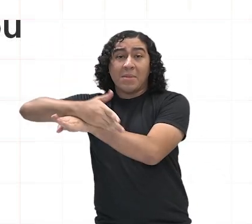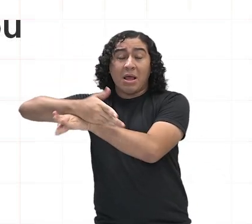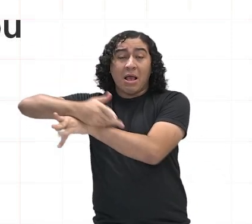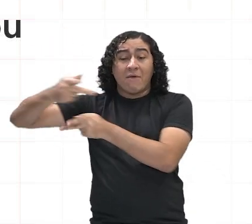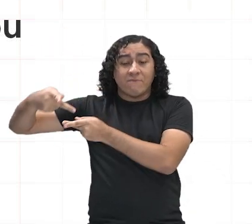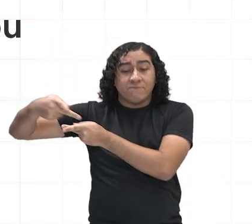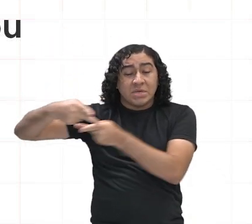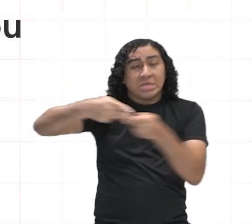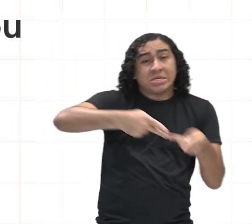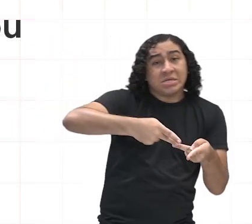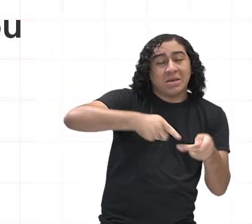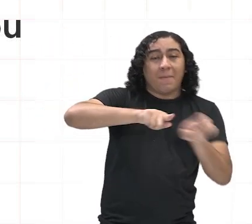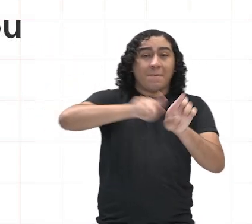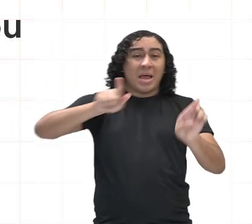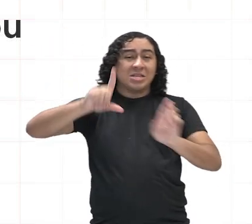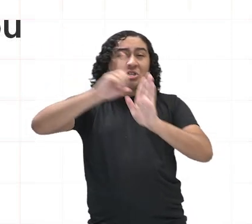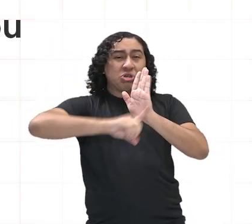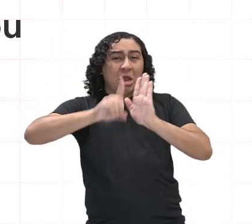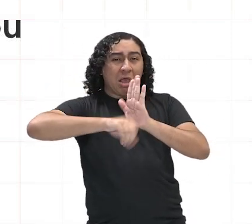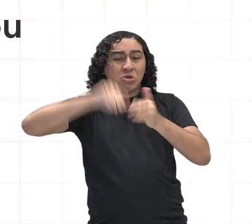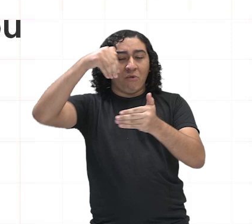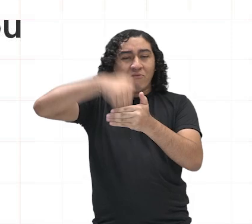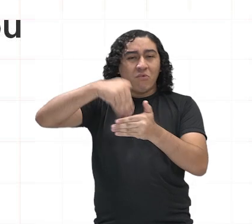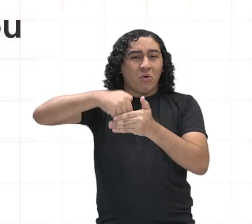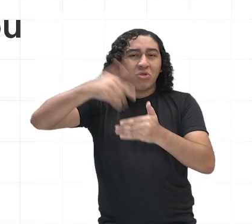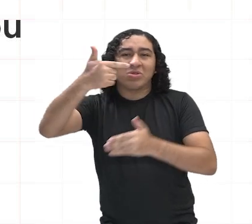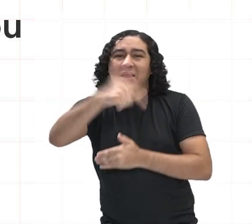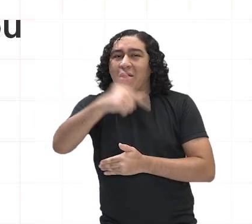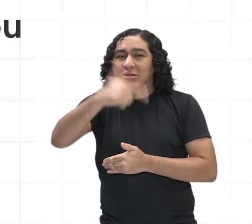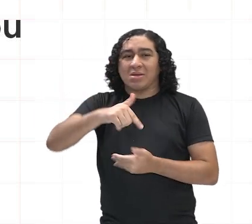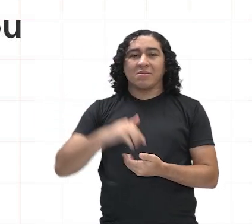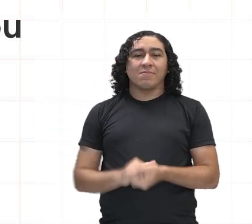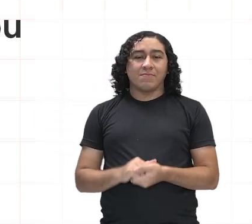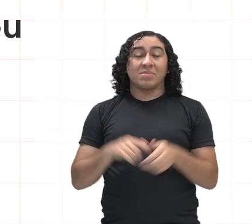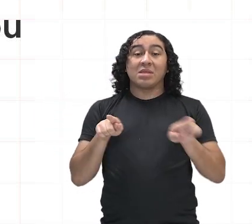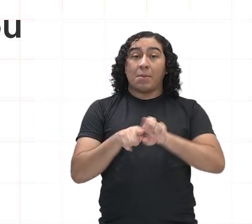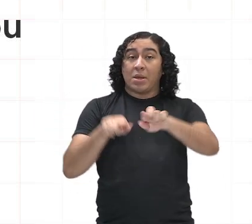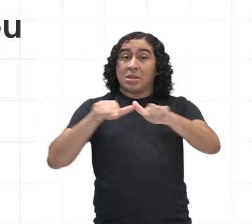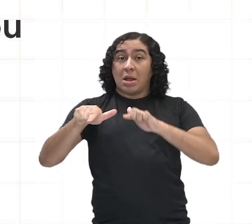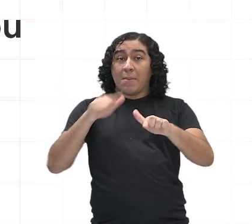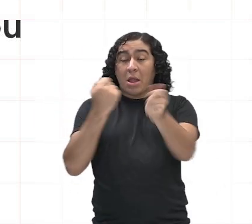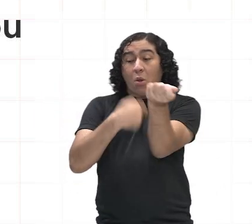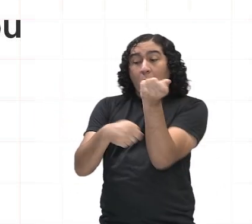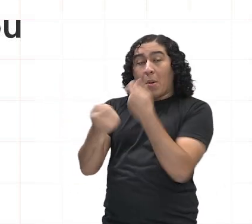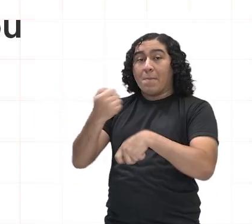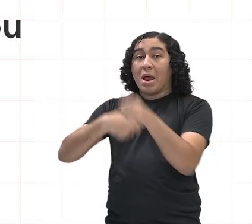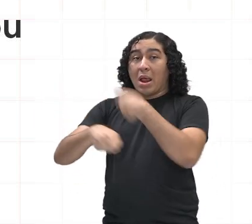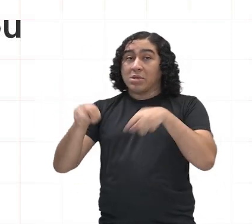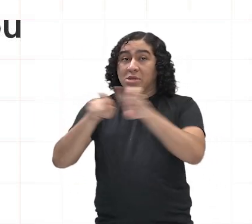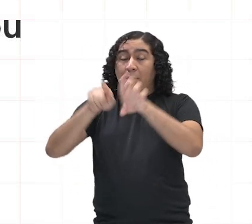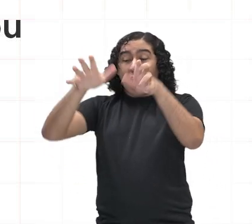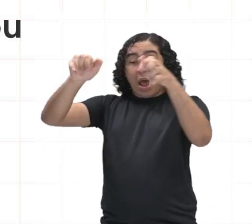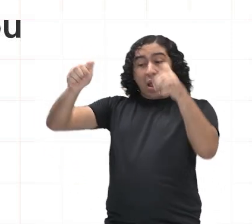terras. Trabalhavam, então, com o comércio e o artesanato. Temos, então, aí a terceira classe, que é, então,